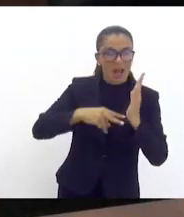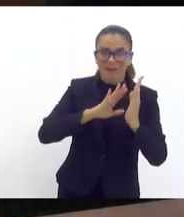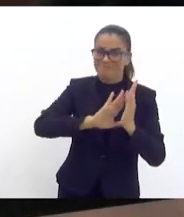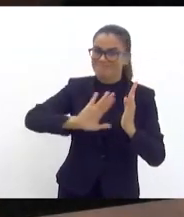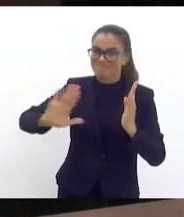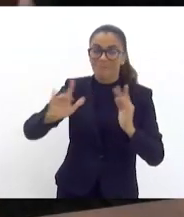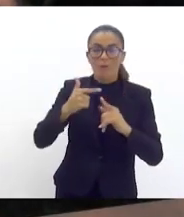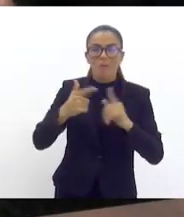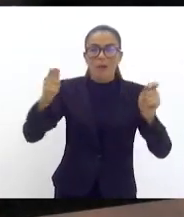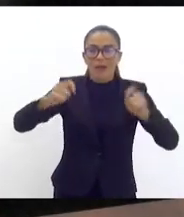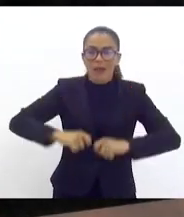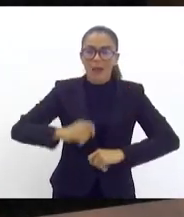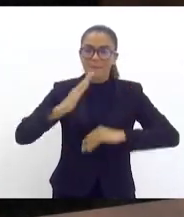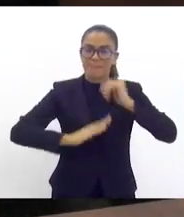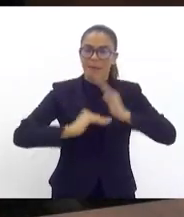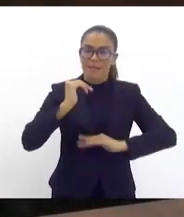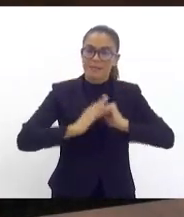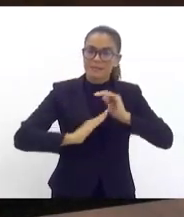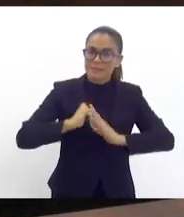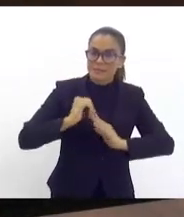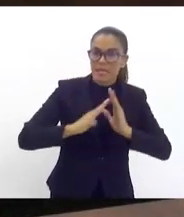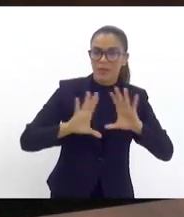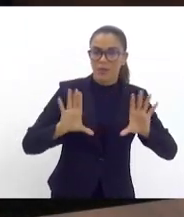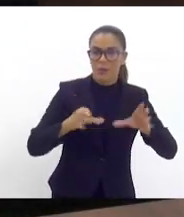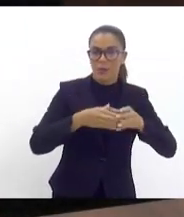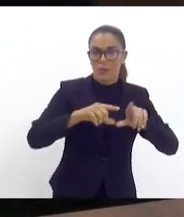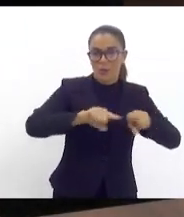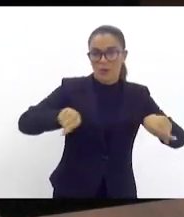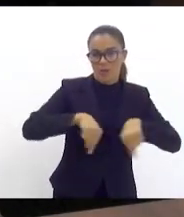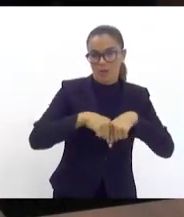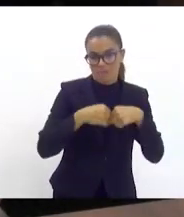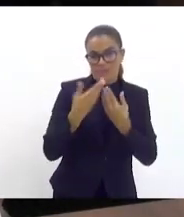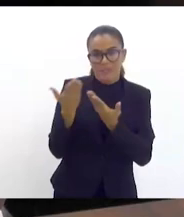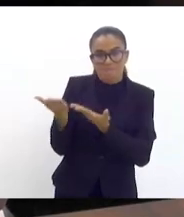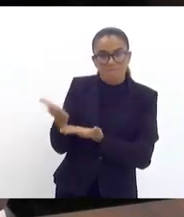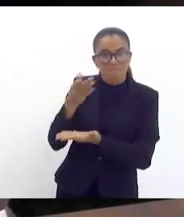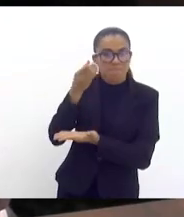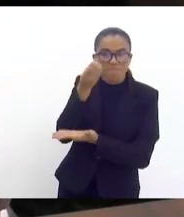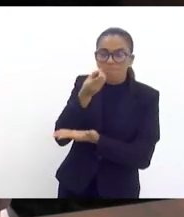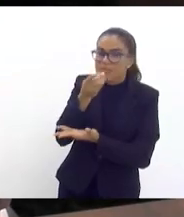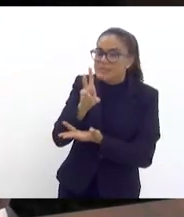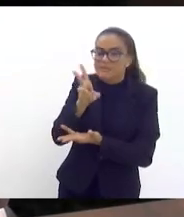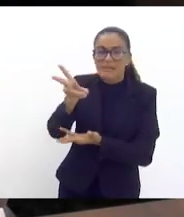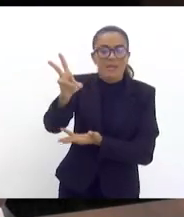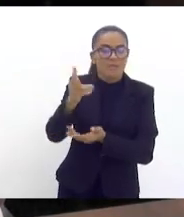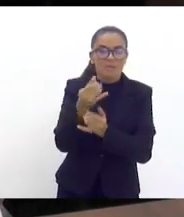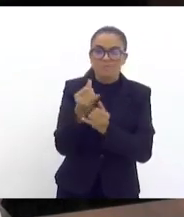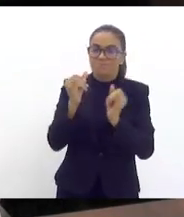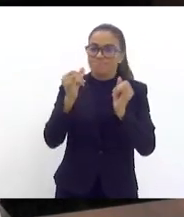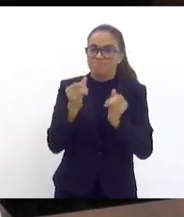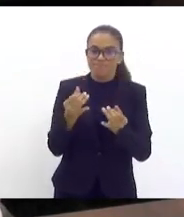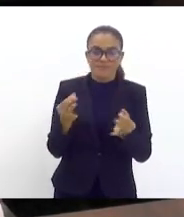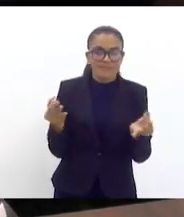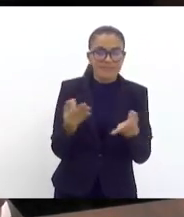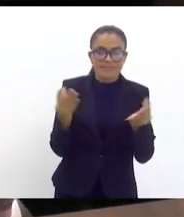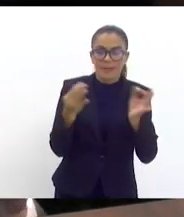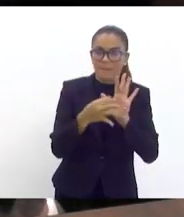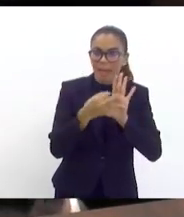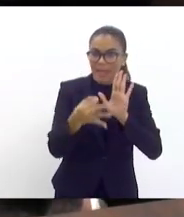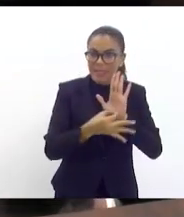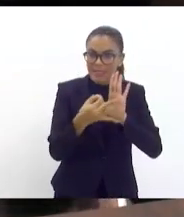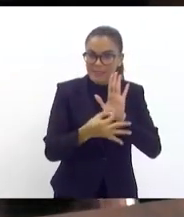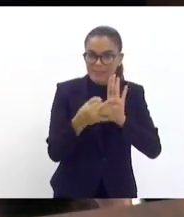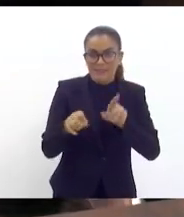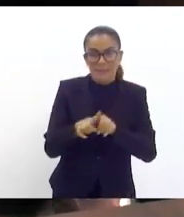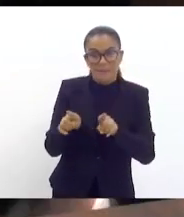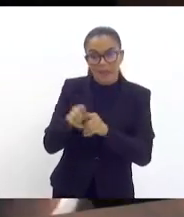a capacidade técnica do gabinete do deputado e dele mesmo sempre surpreende na formação dos pareceres. Agradecer ao deputado